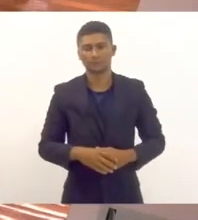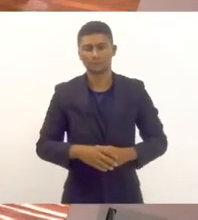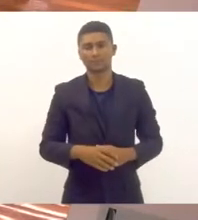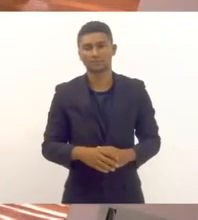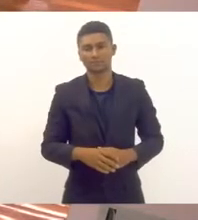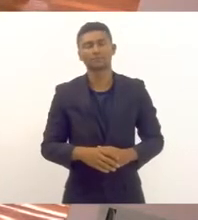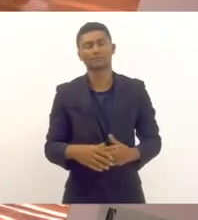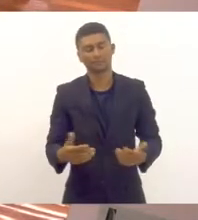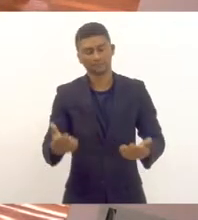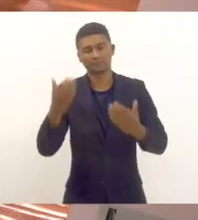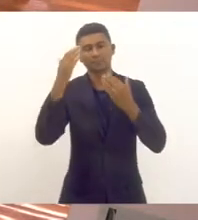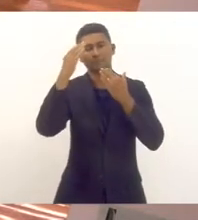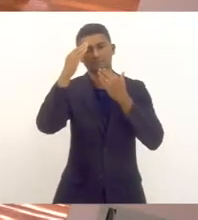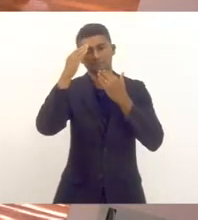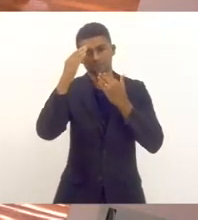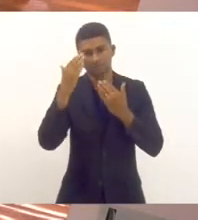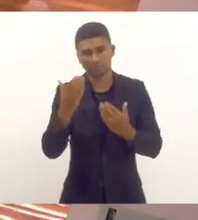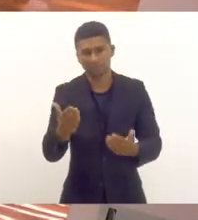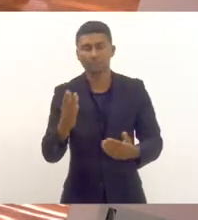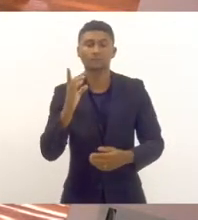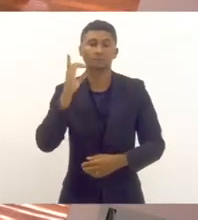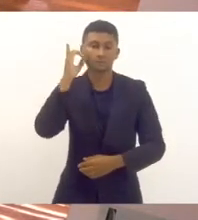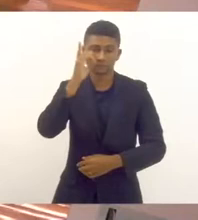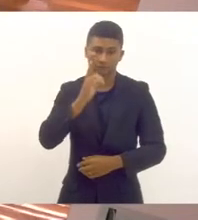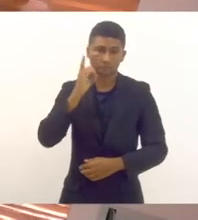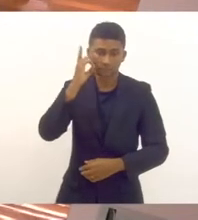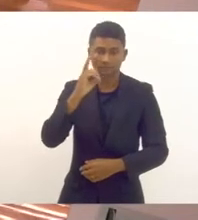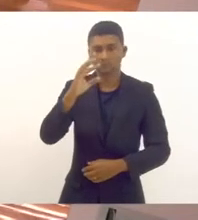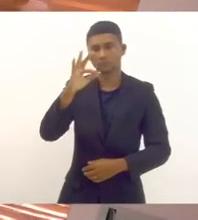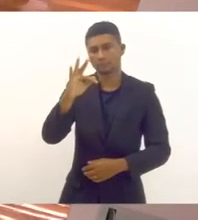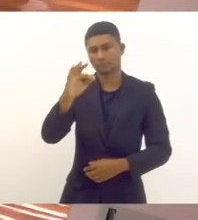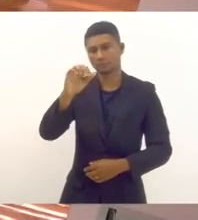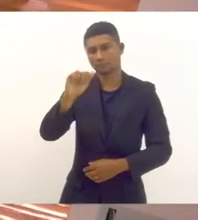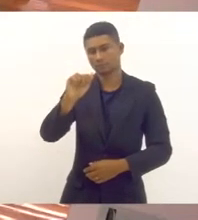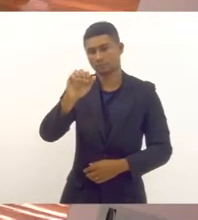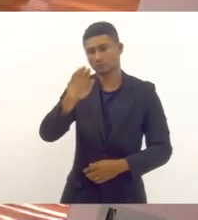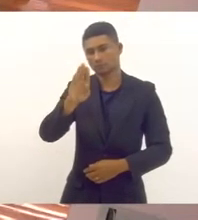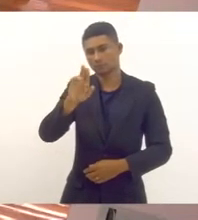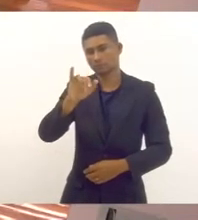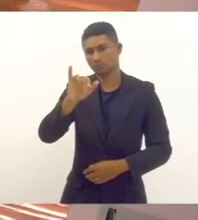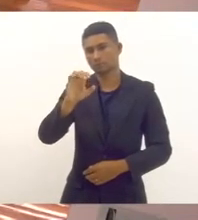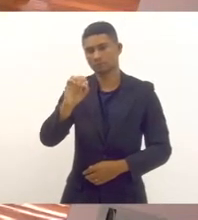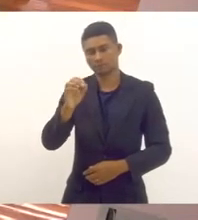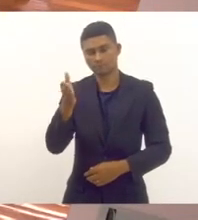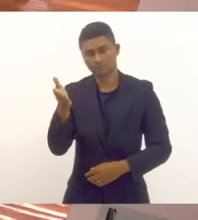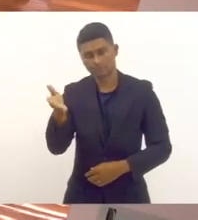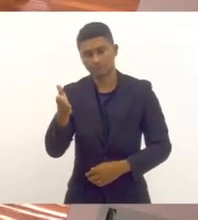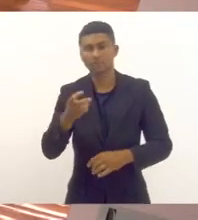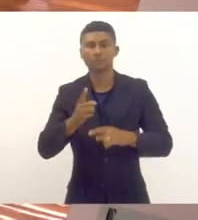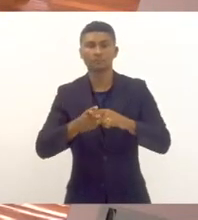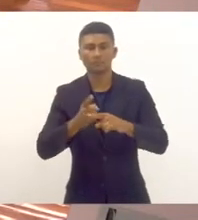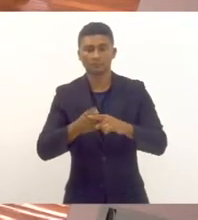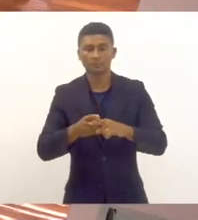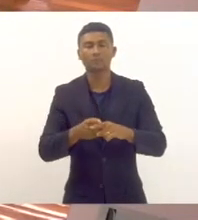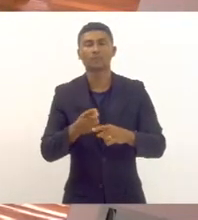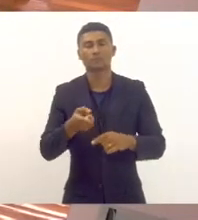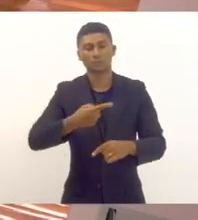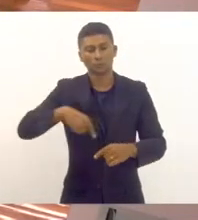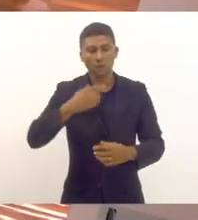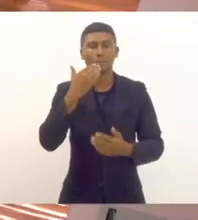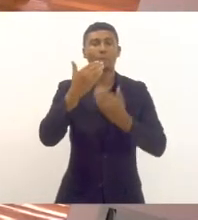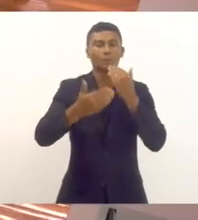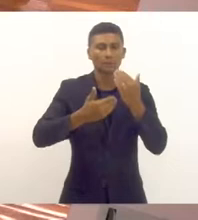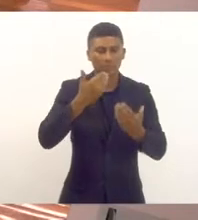Queria agradecer ao deputado Fábio Silva, que acolheu a nossa